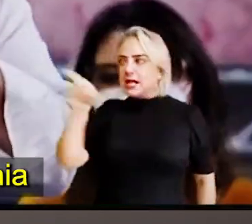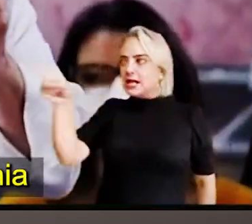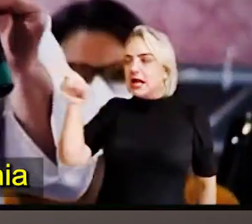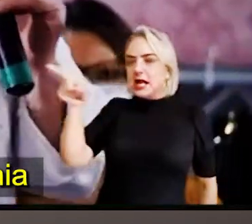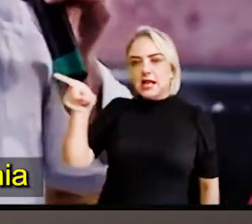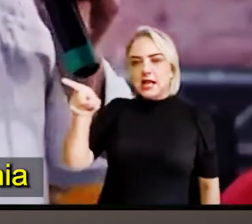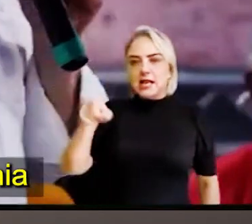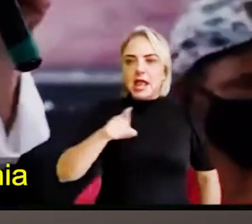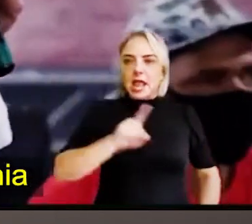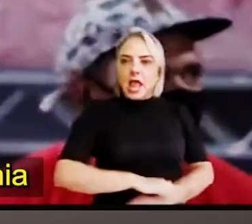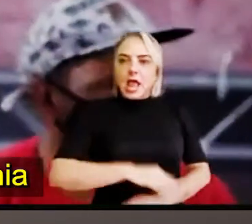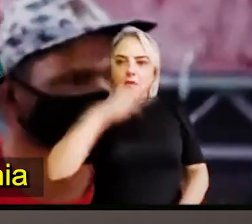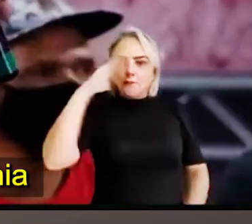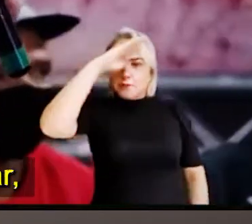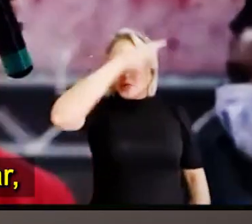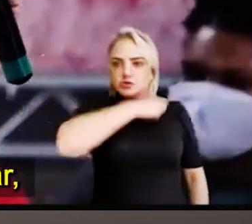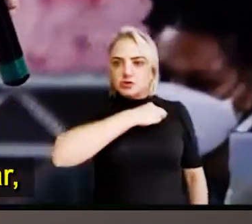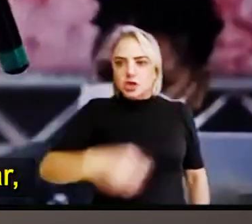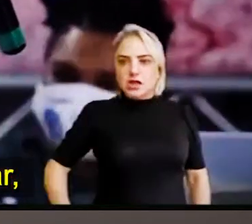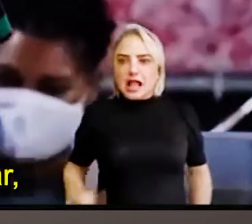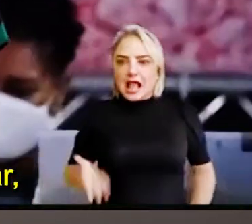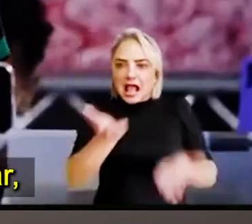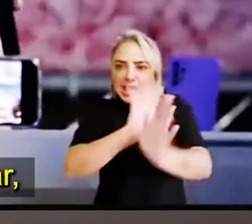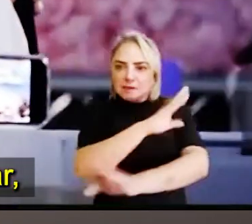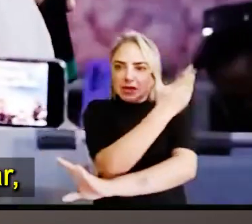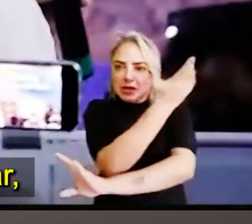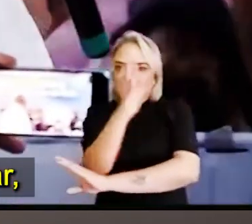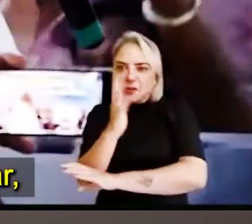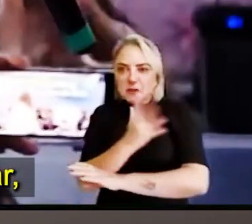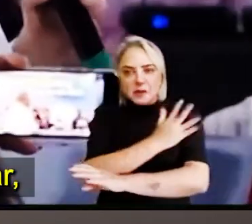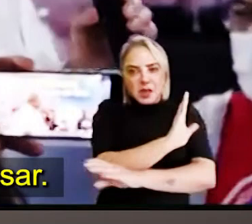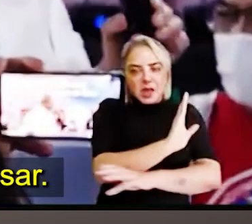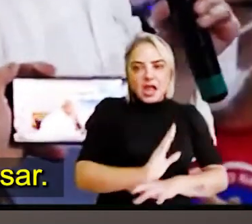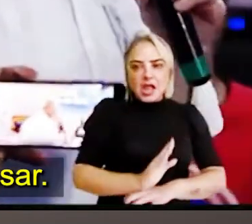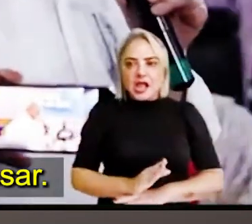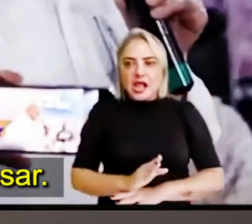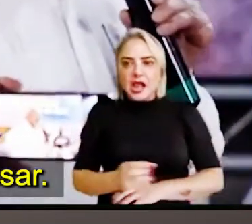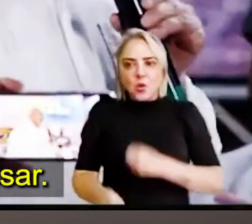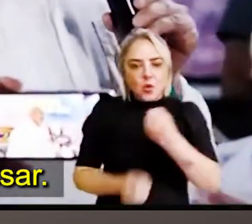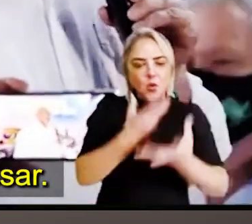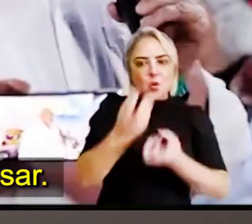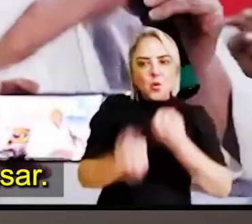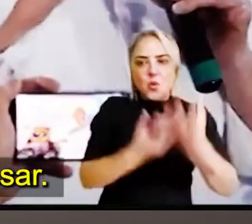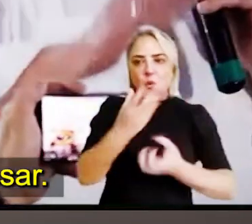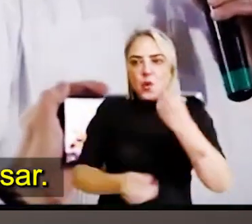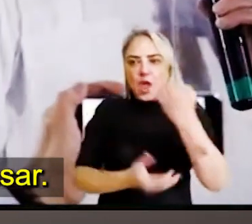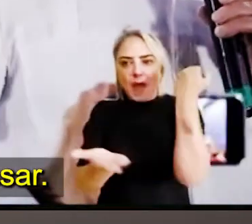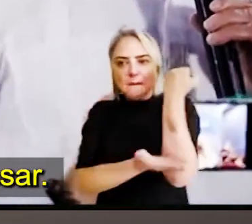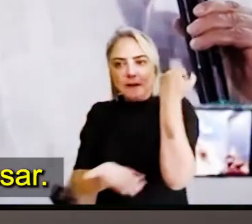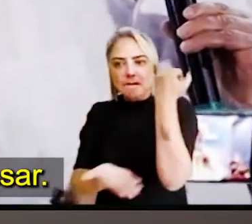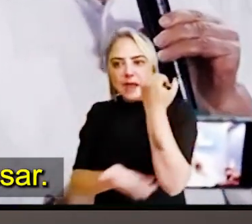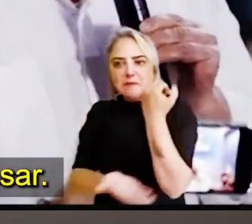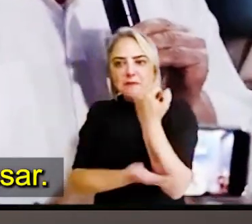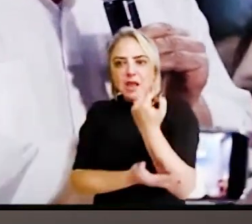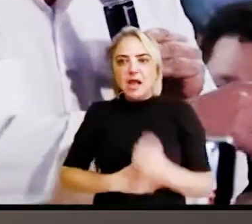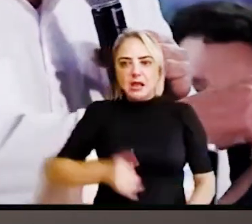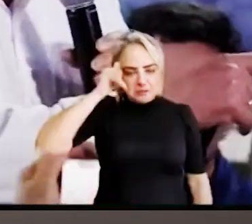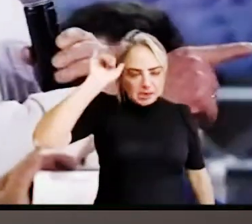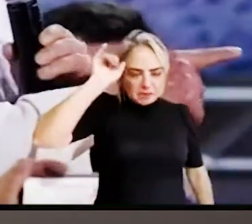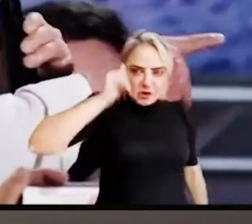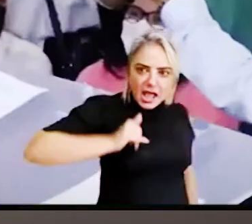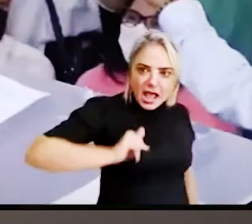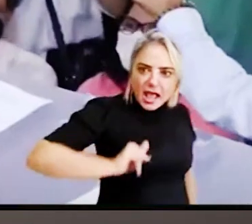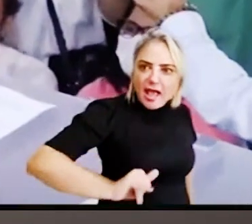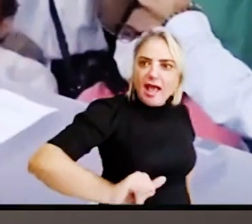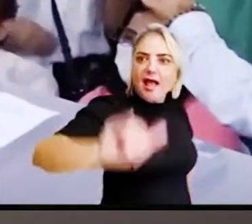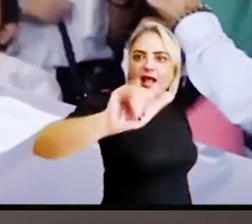estava destruindo a Amazônia, que estava mandando queimar, derrubar madeira para a boiada passar. É com